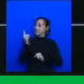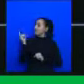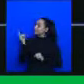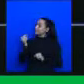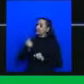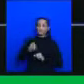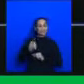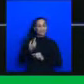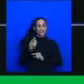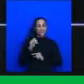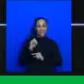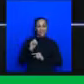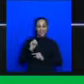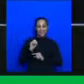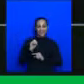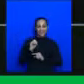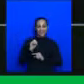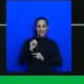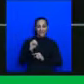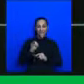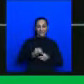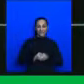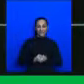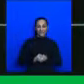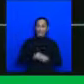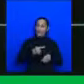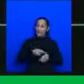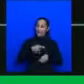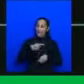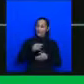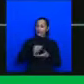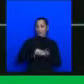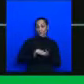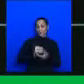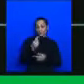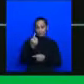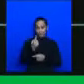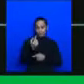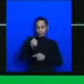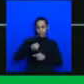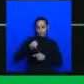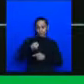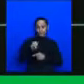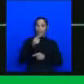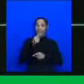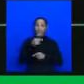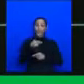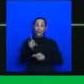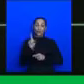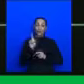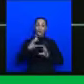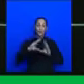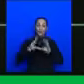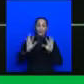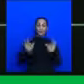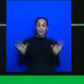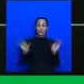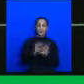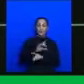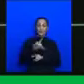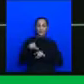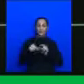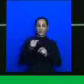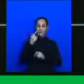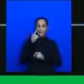sorteada, 10, número 10. Agora só falta mais um número. A última bola para fecharmos o